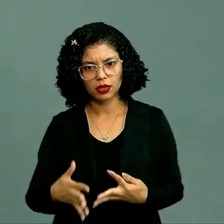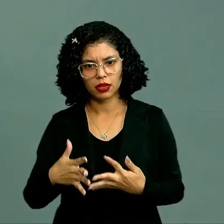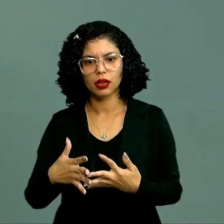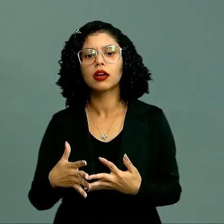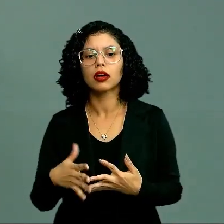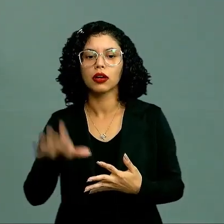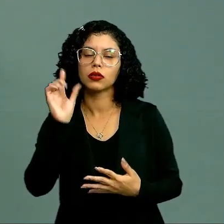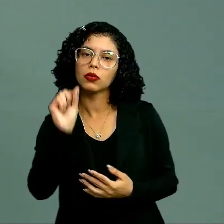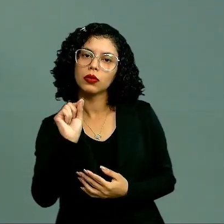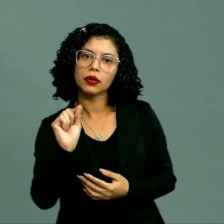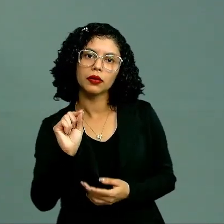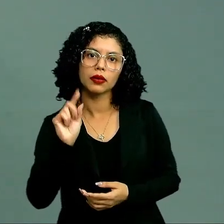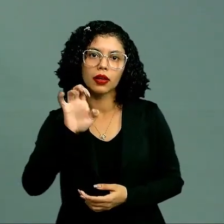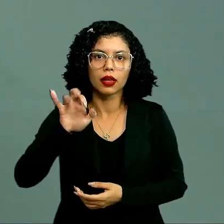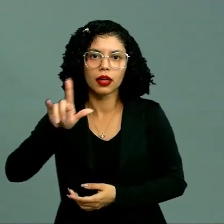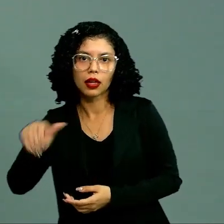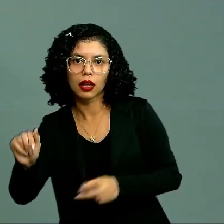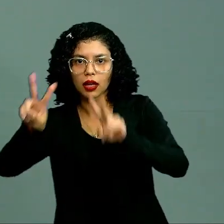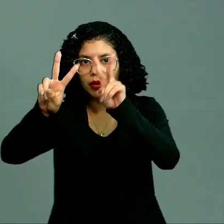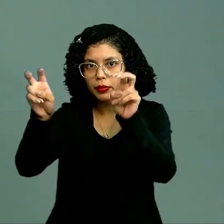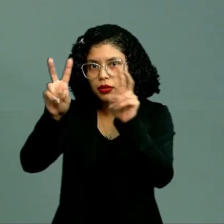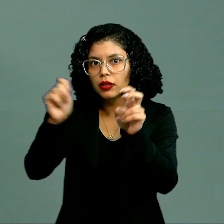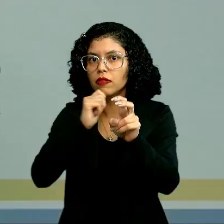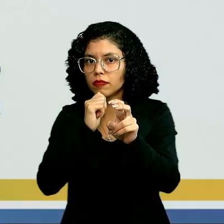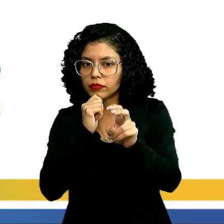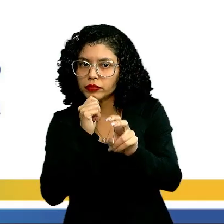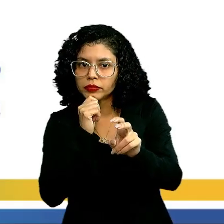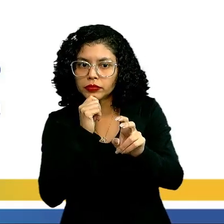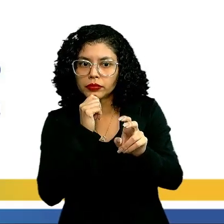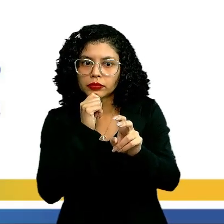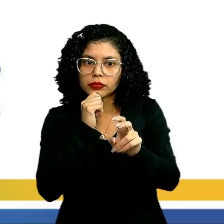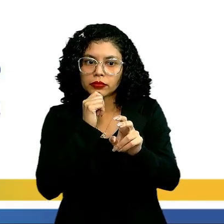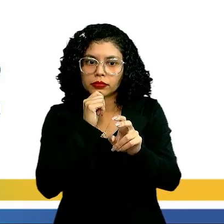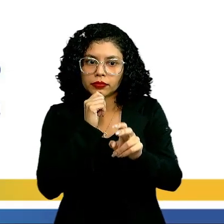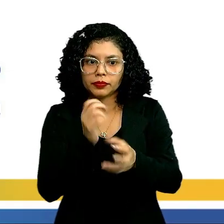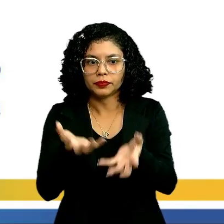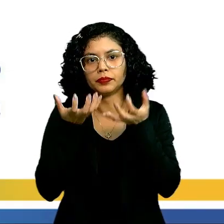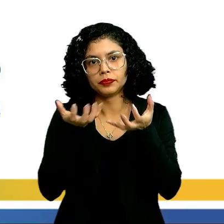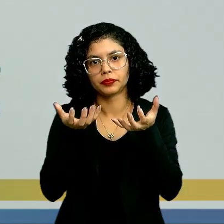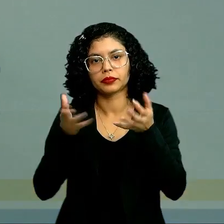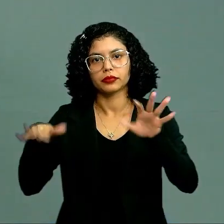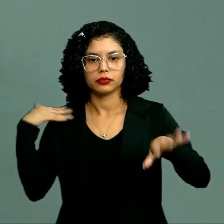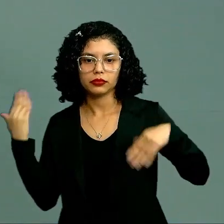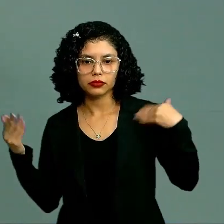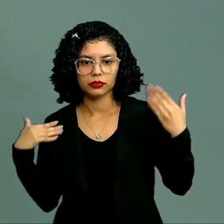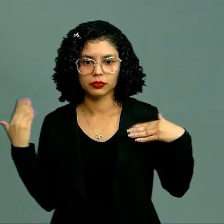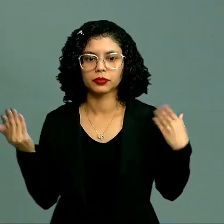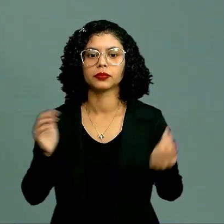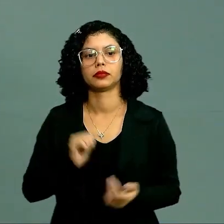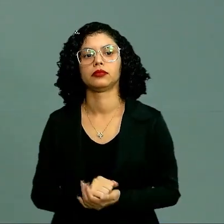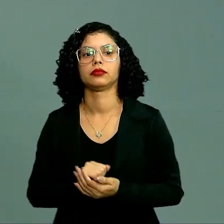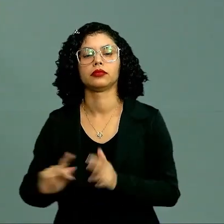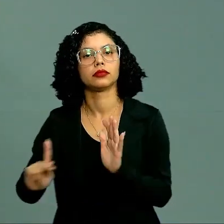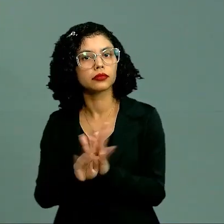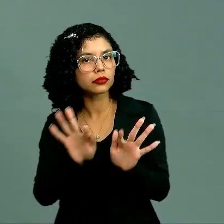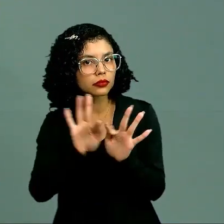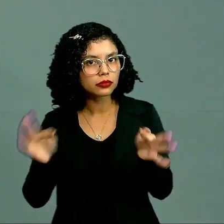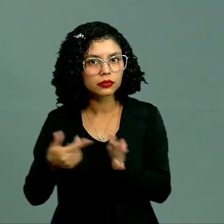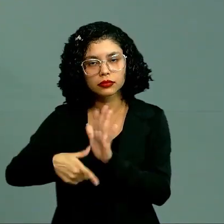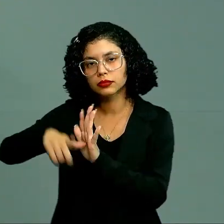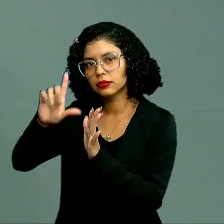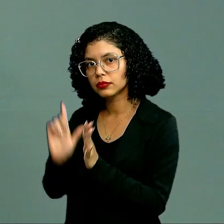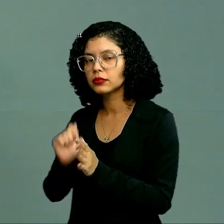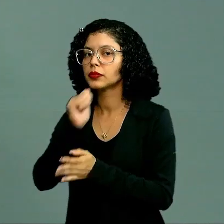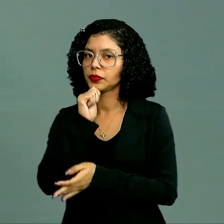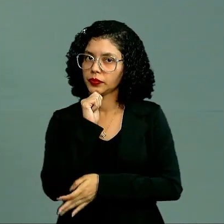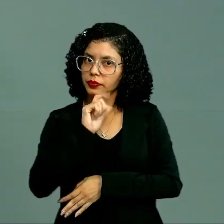por exemplo, que ela, a Bruna, entre parênteses, ela queria passear. Na frase seguinte, eu já